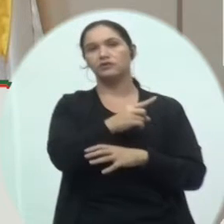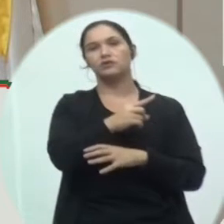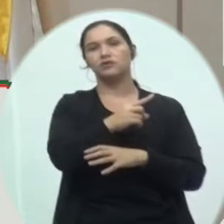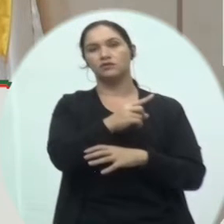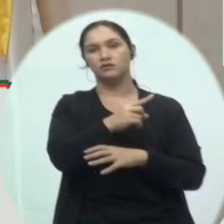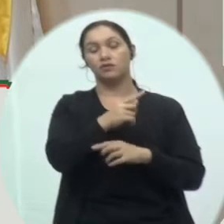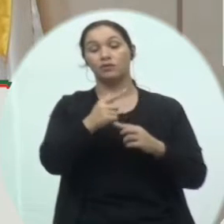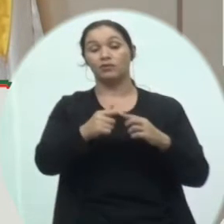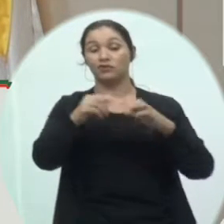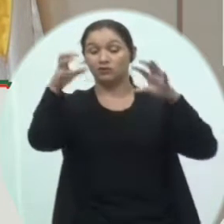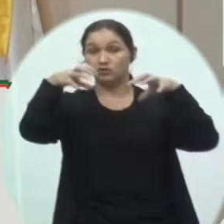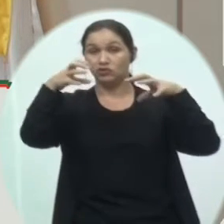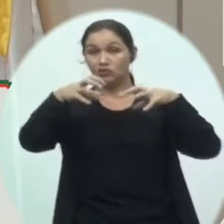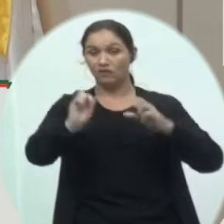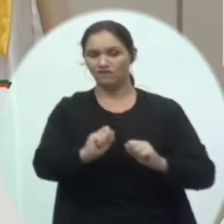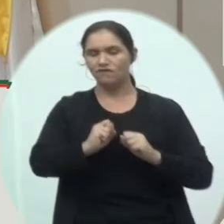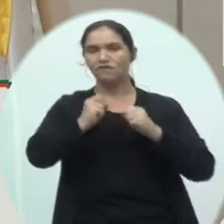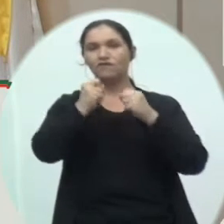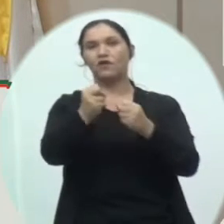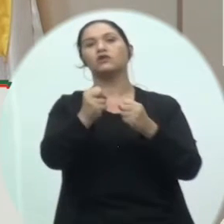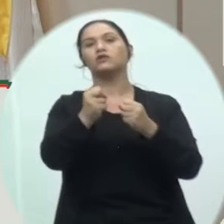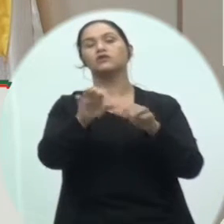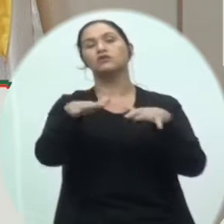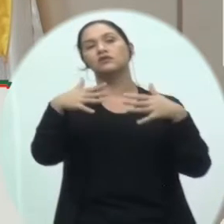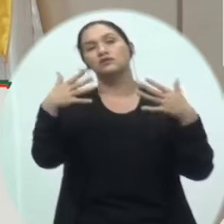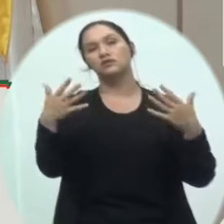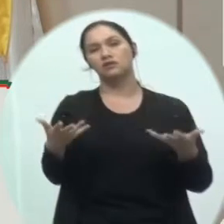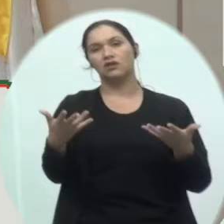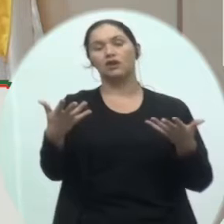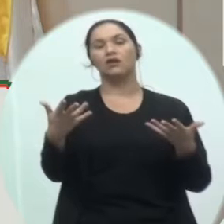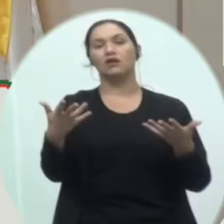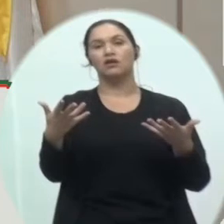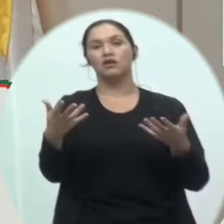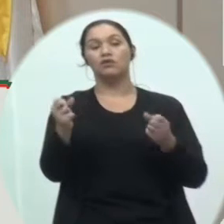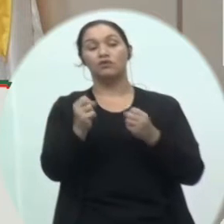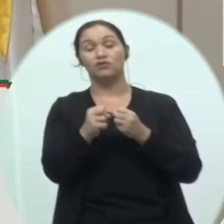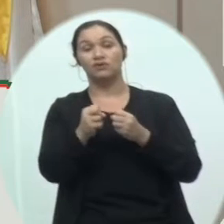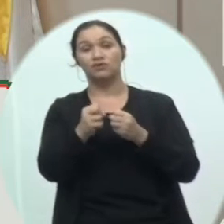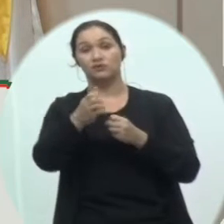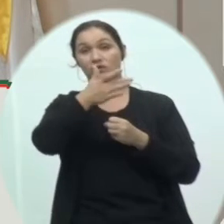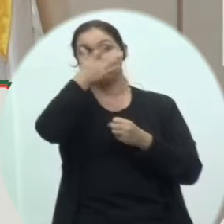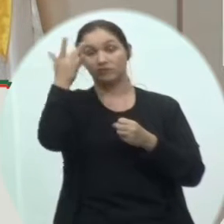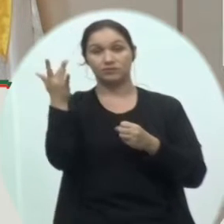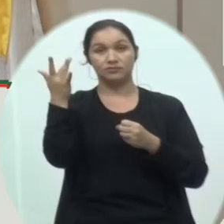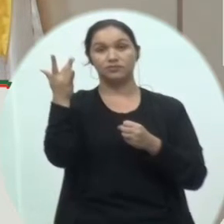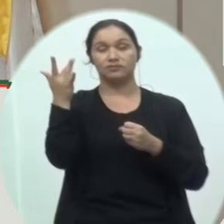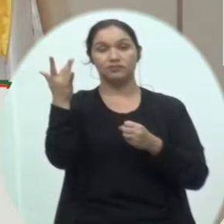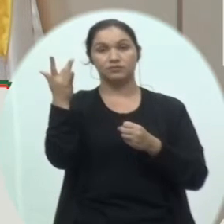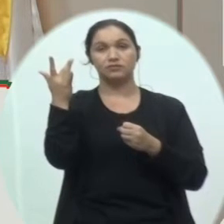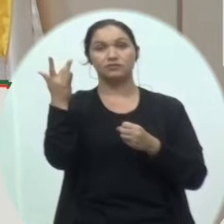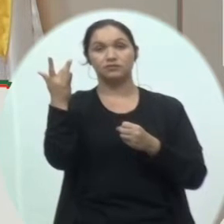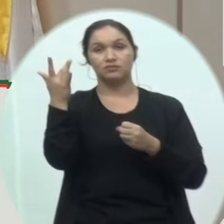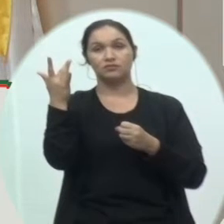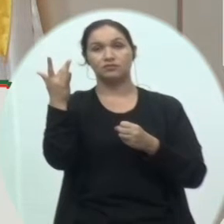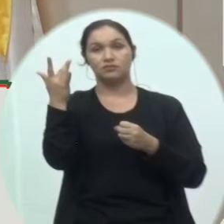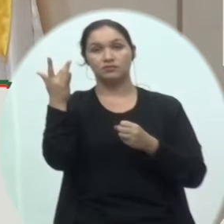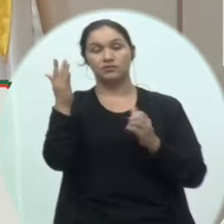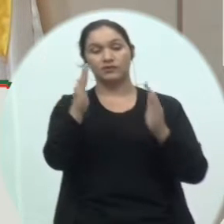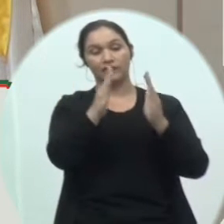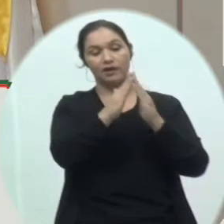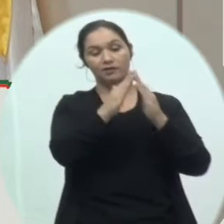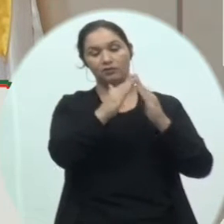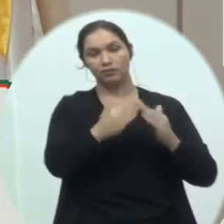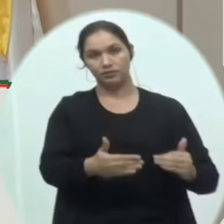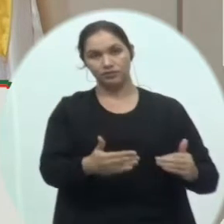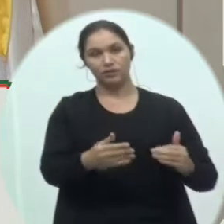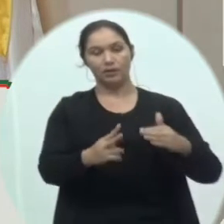fortes e que, infelizmente, acabaram causando transtornos que não estavam previstos. Uma situação dessa você não consegue